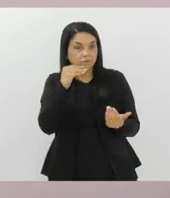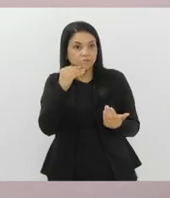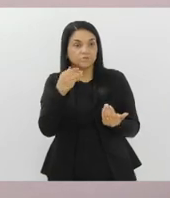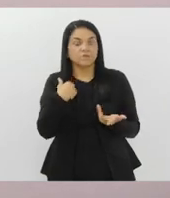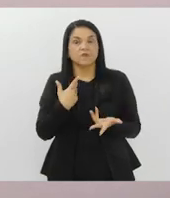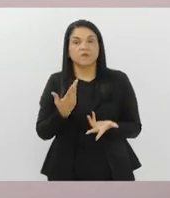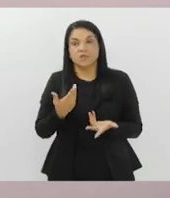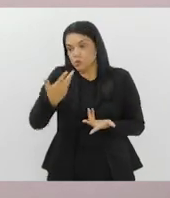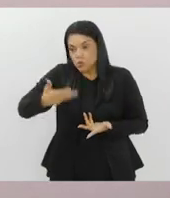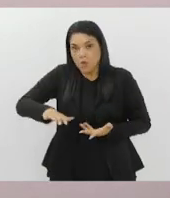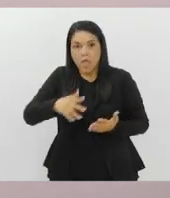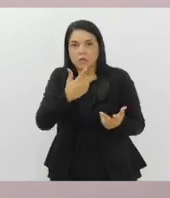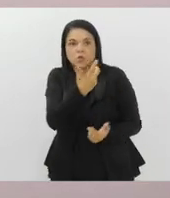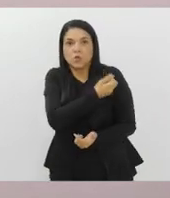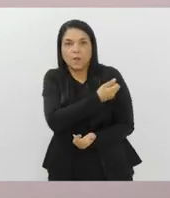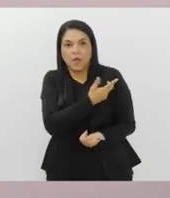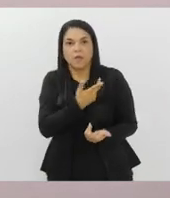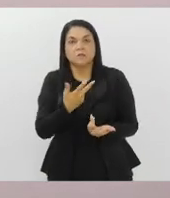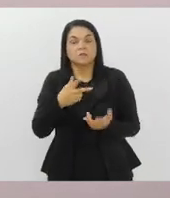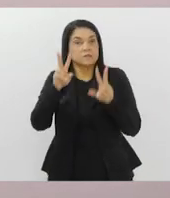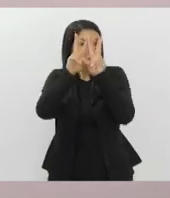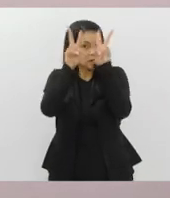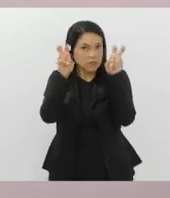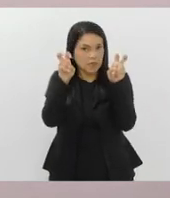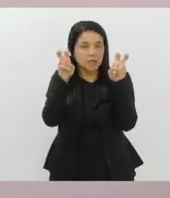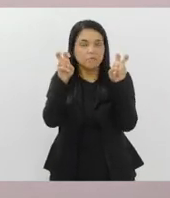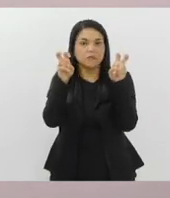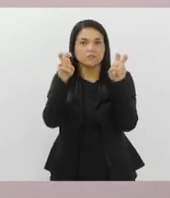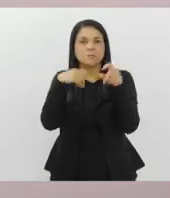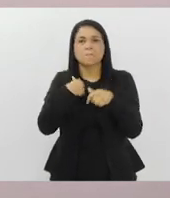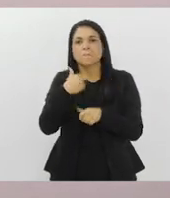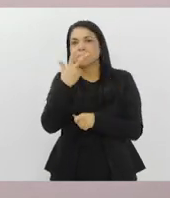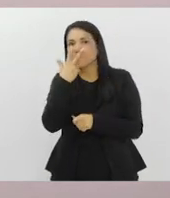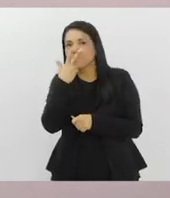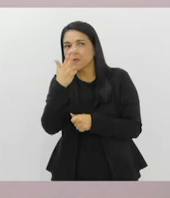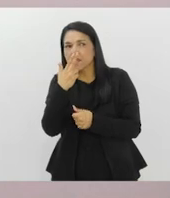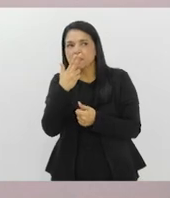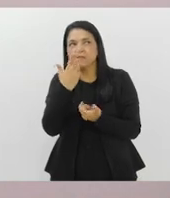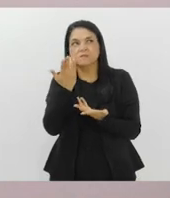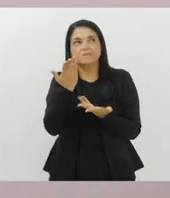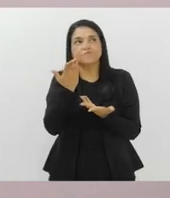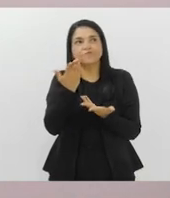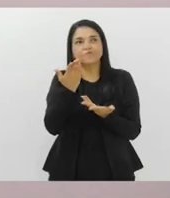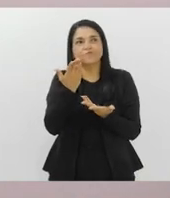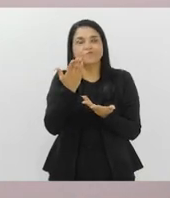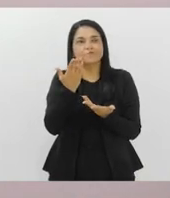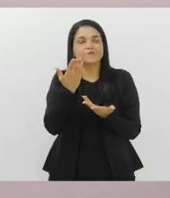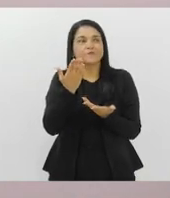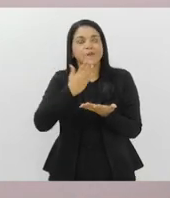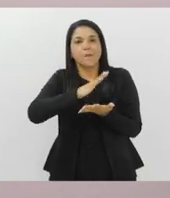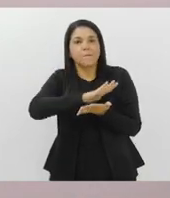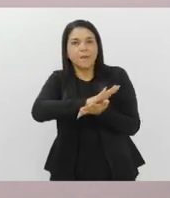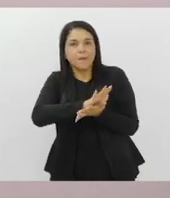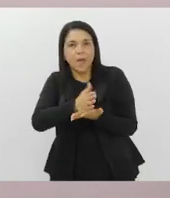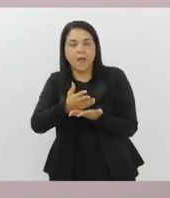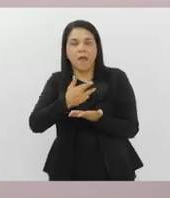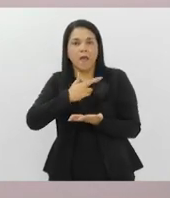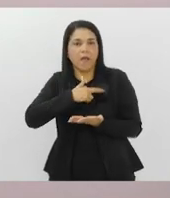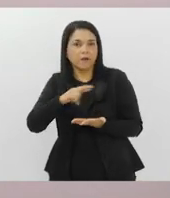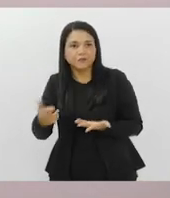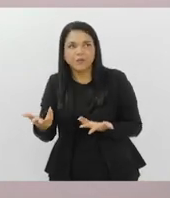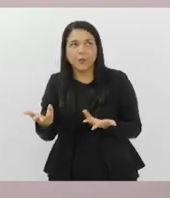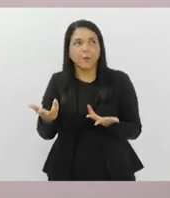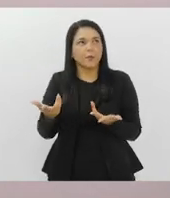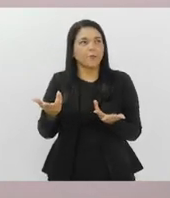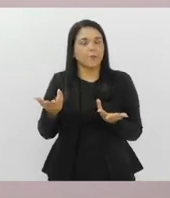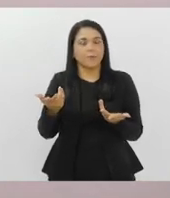assim, são temas que parecem tabus por causa de crenças